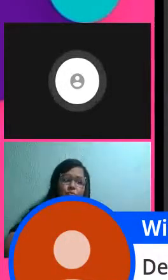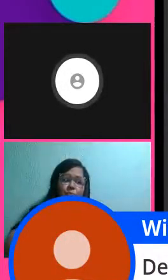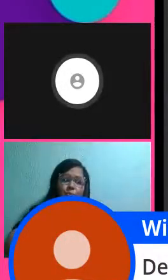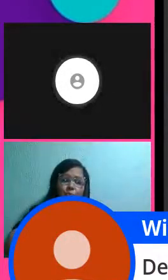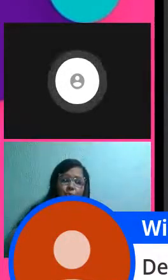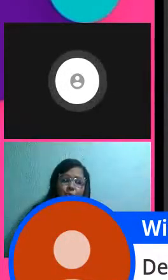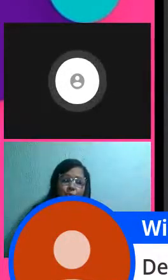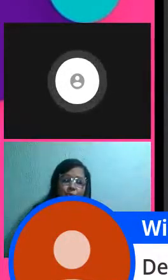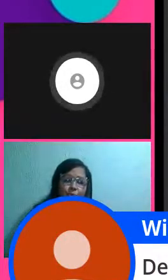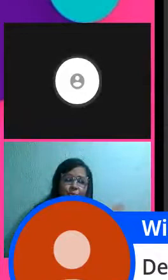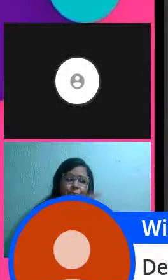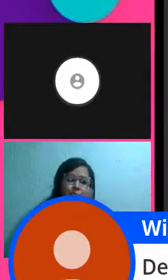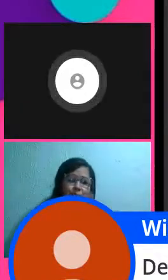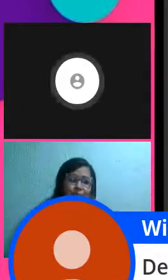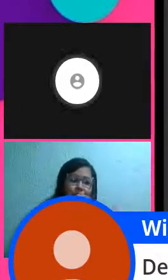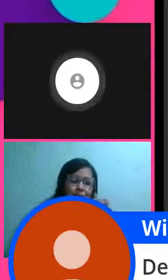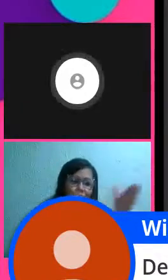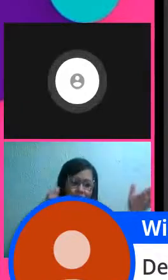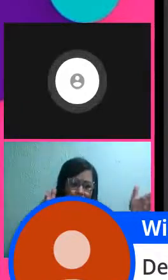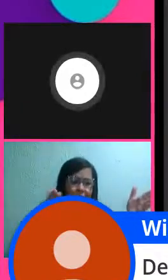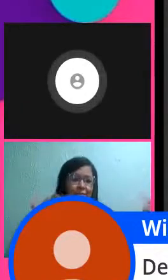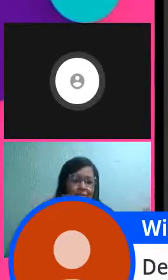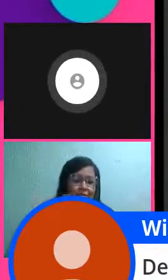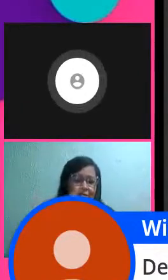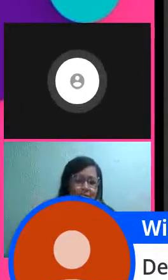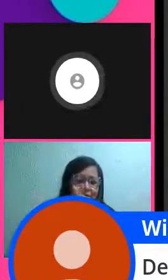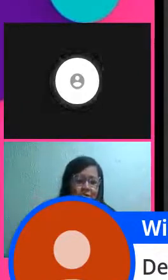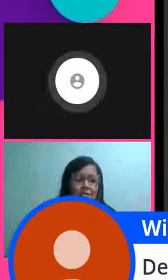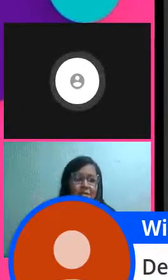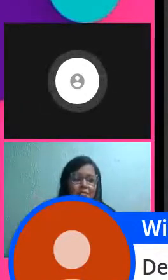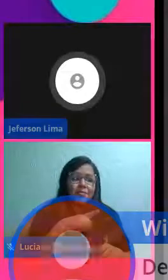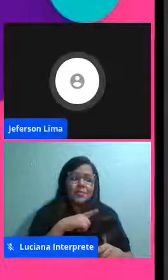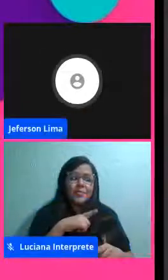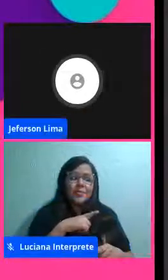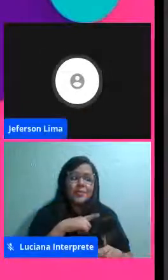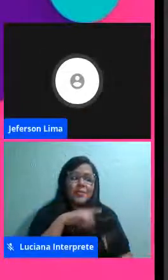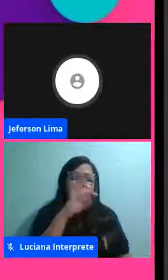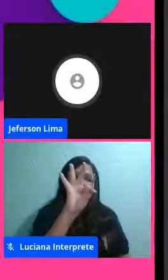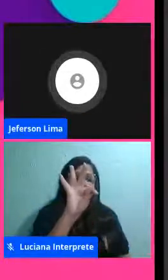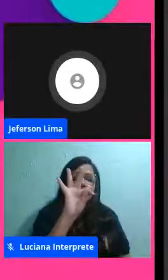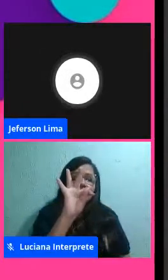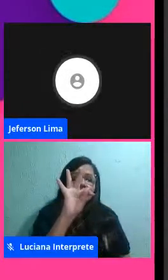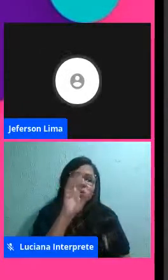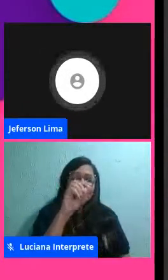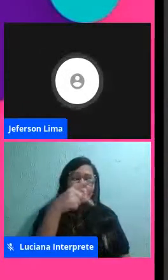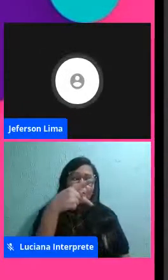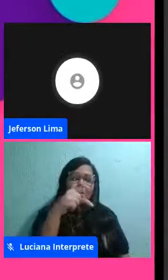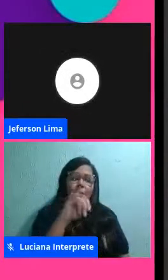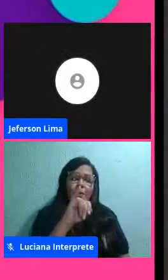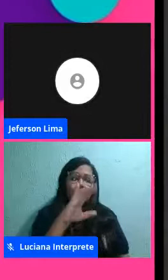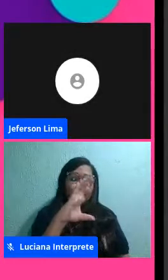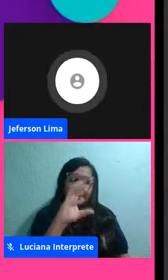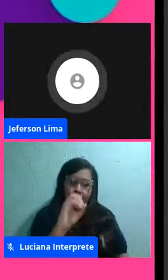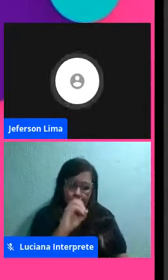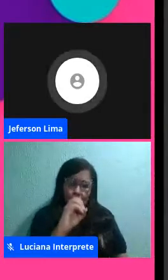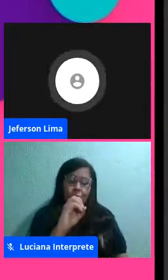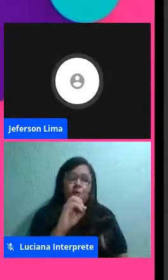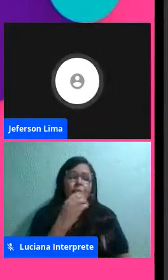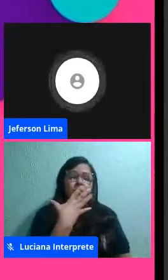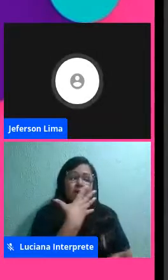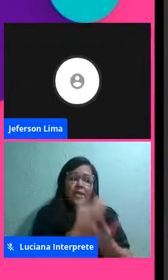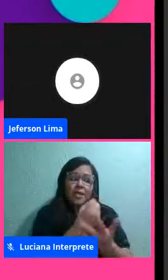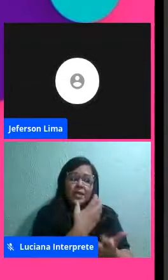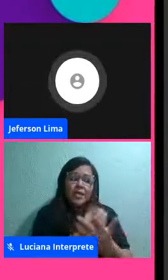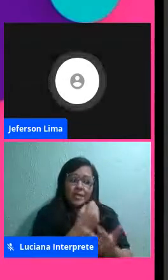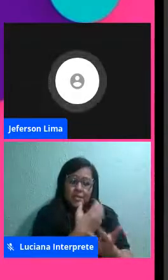Eu quero receber nesse tópico aqui, né? E toda vez que eu fizer, que eu receber isso aqui, né? Quando eu receber essa publicação aqui, aí a gente quer fazer o